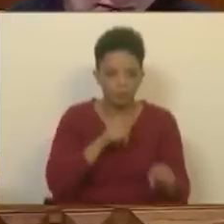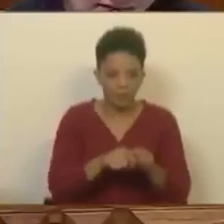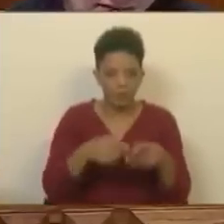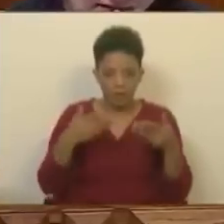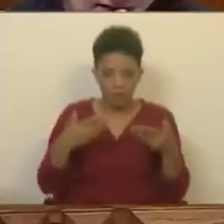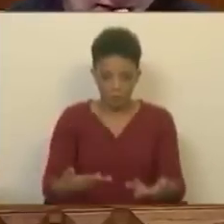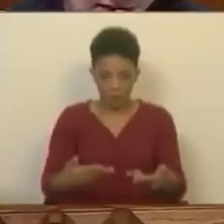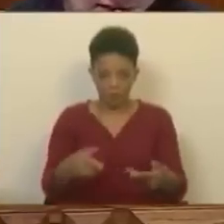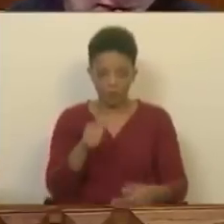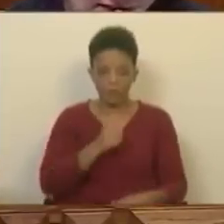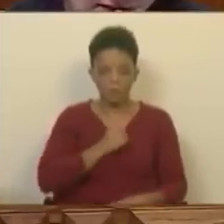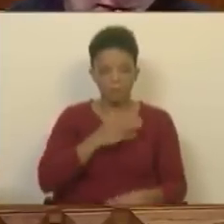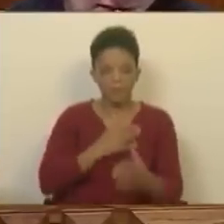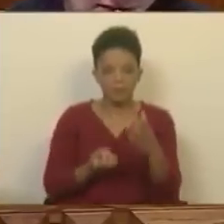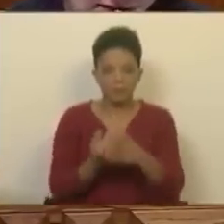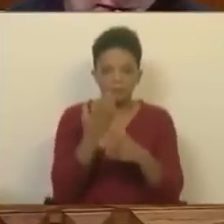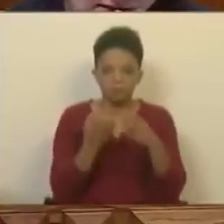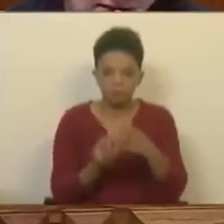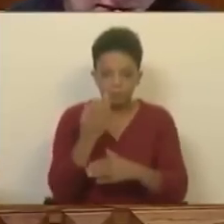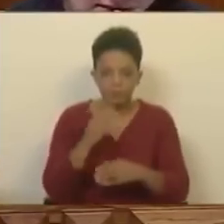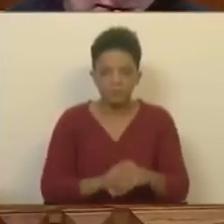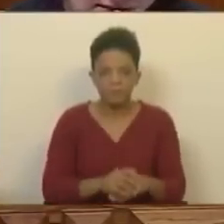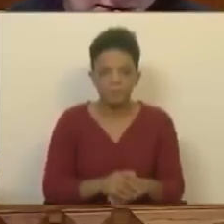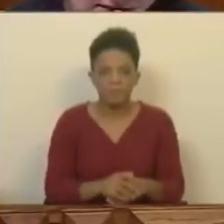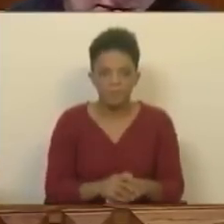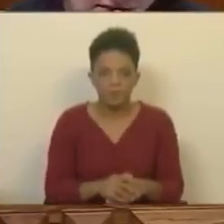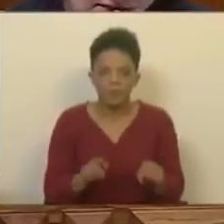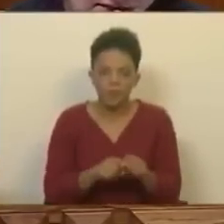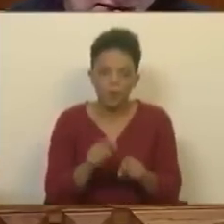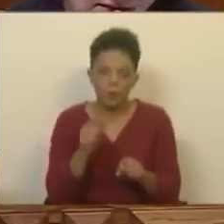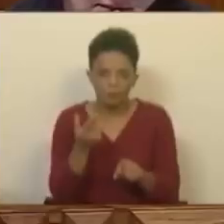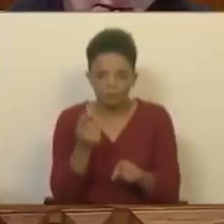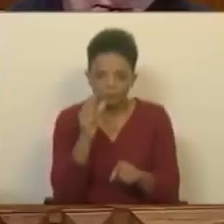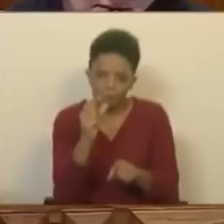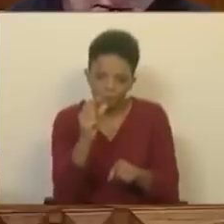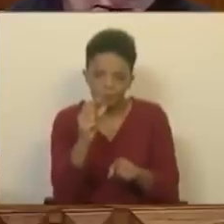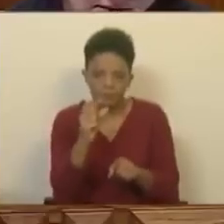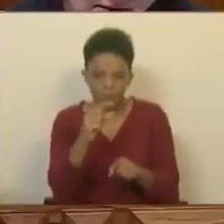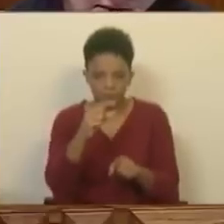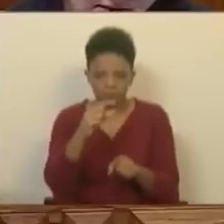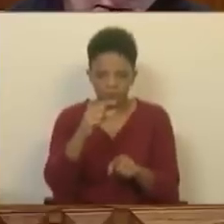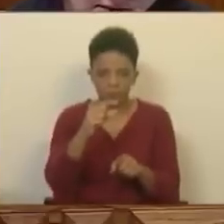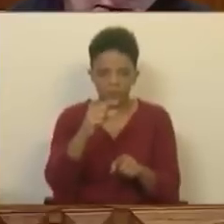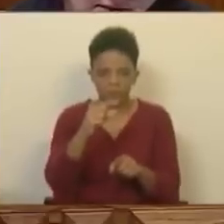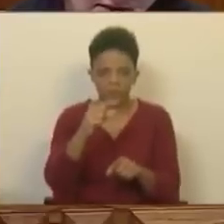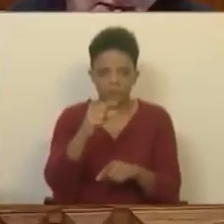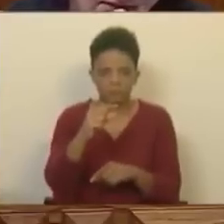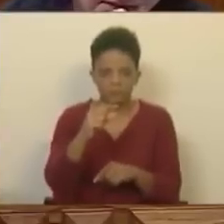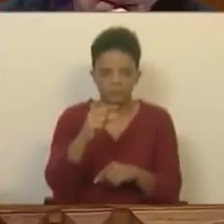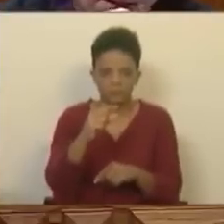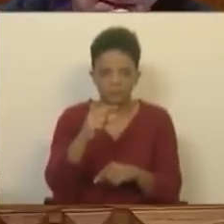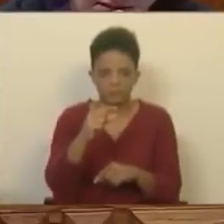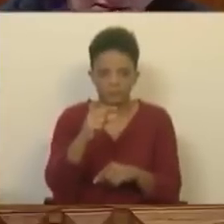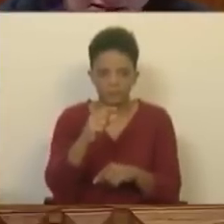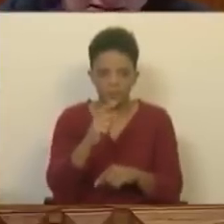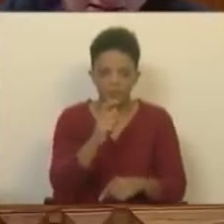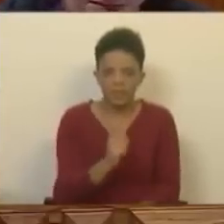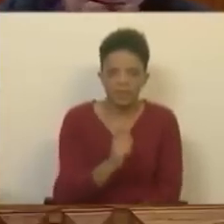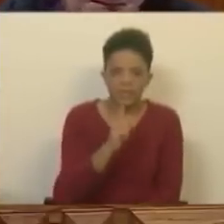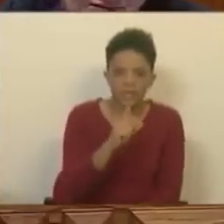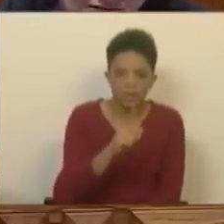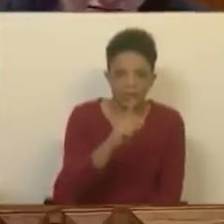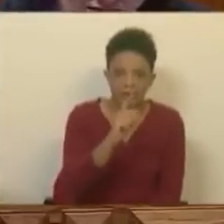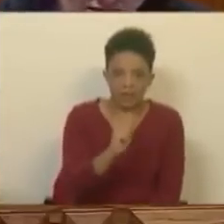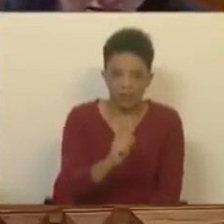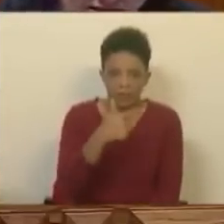neste momento já a produzir eletrolisadores para poderem podemos fazer eletrólise que produz